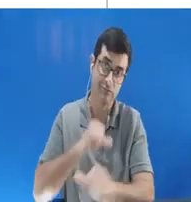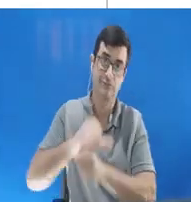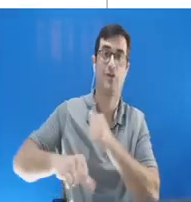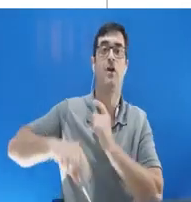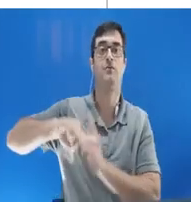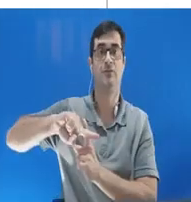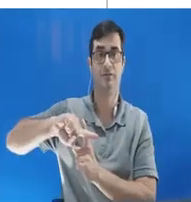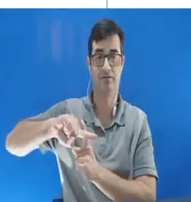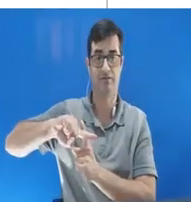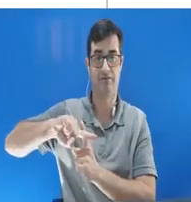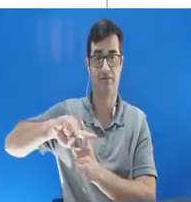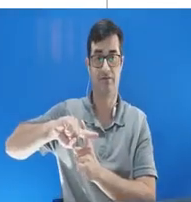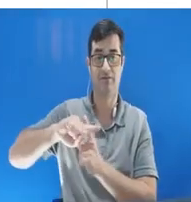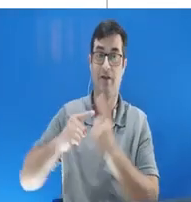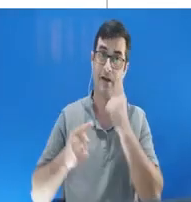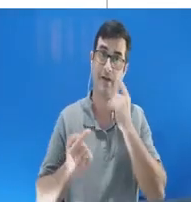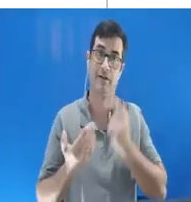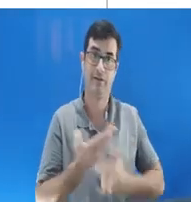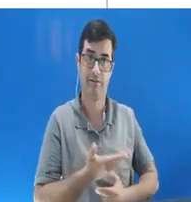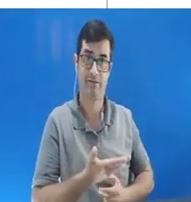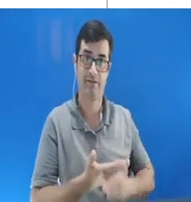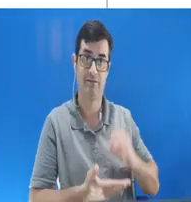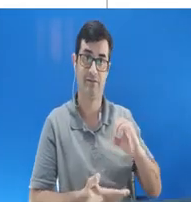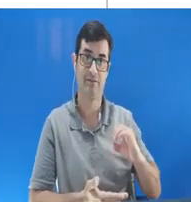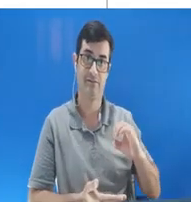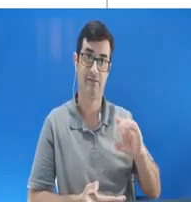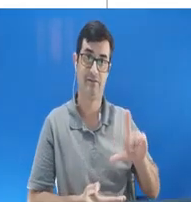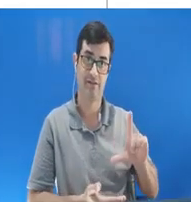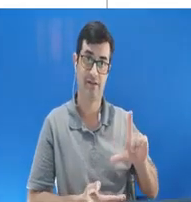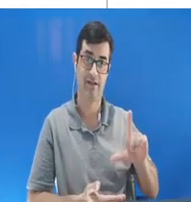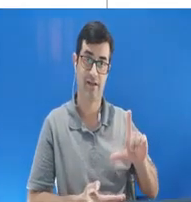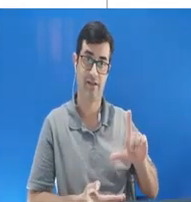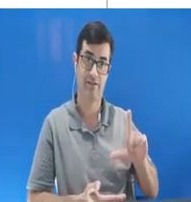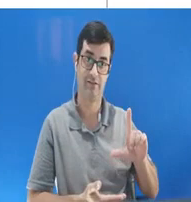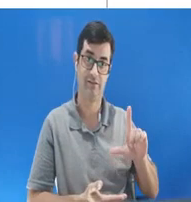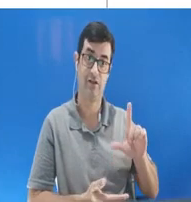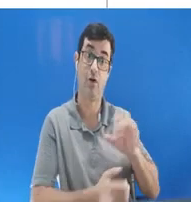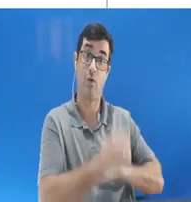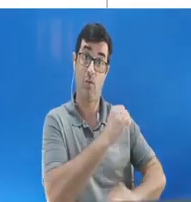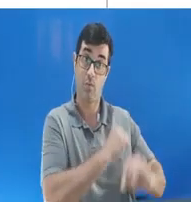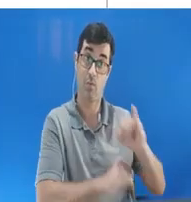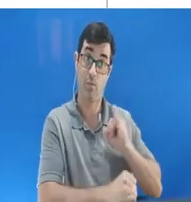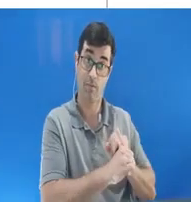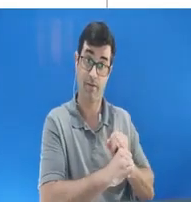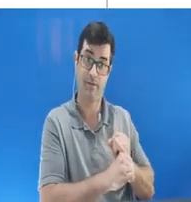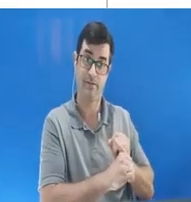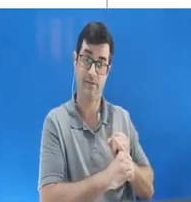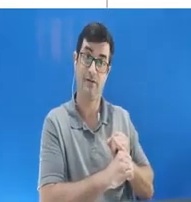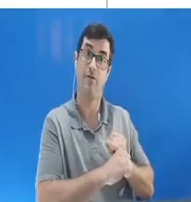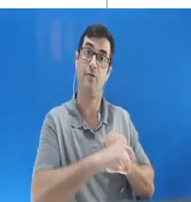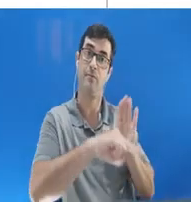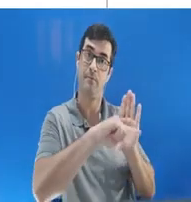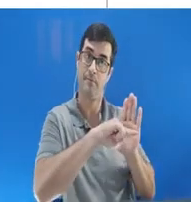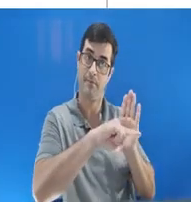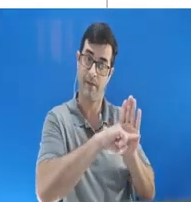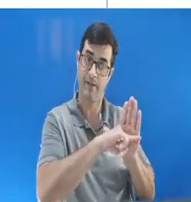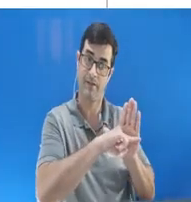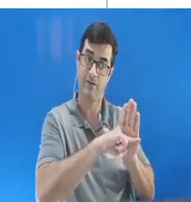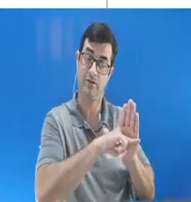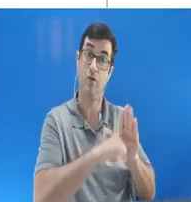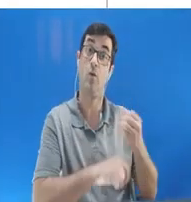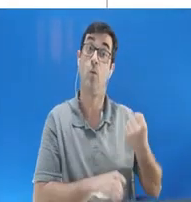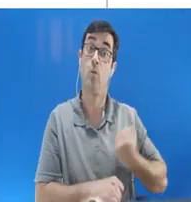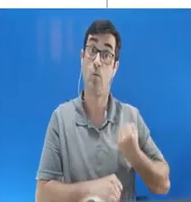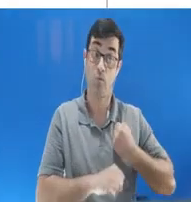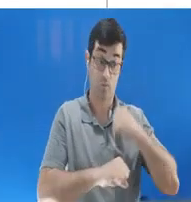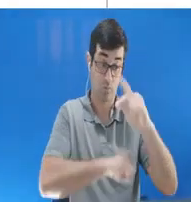carga positiva. A mesma coisa vai acontecer para o íon cloreto, né? O Cl-. E o